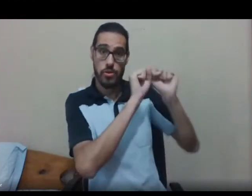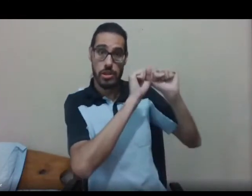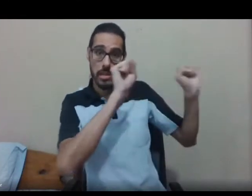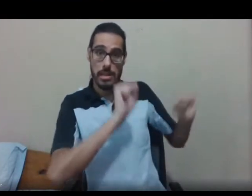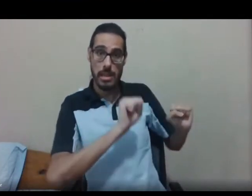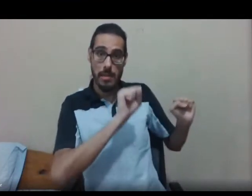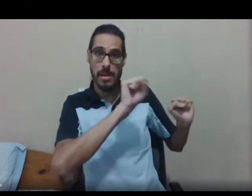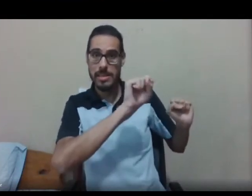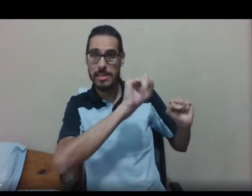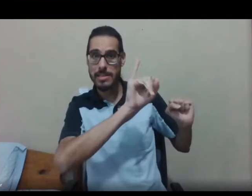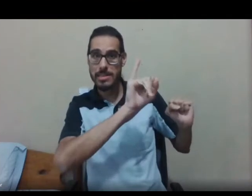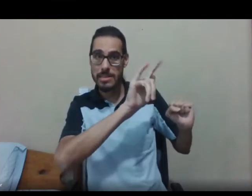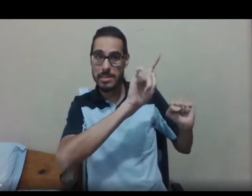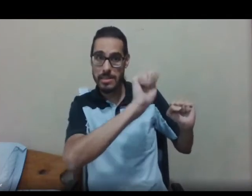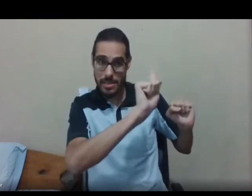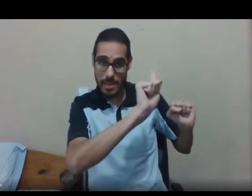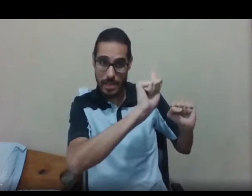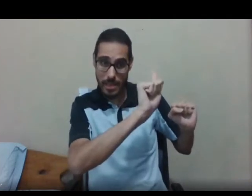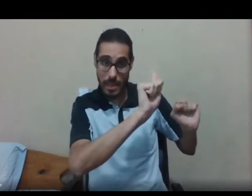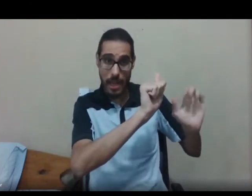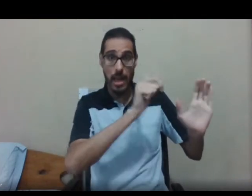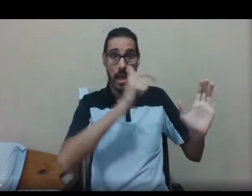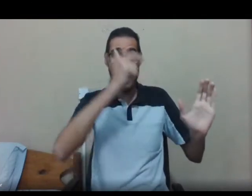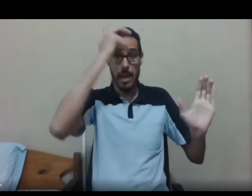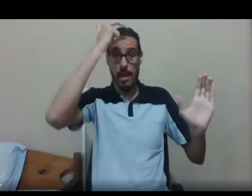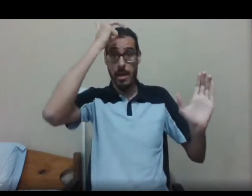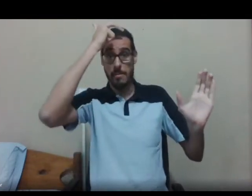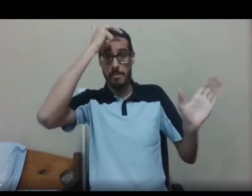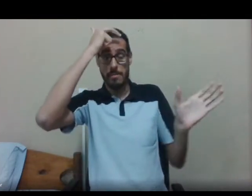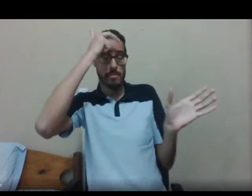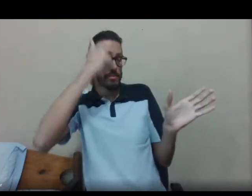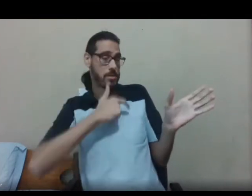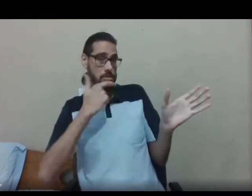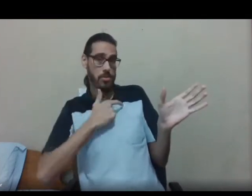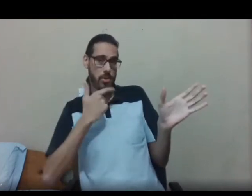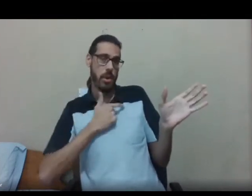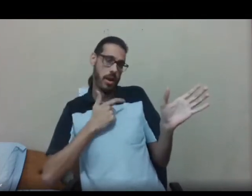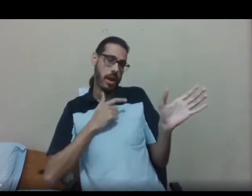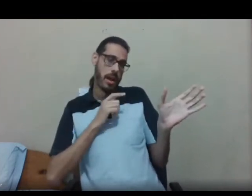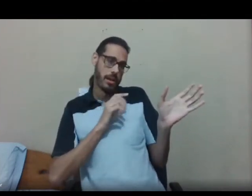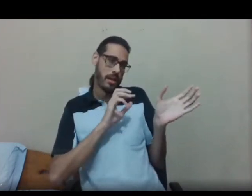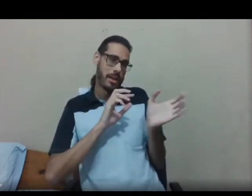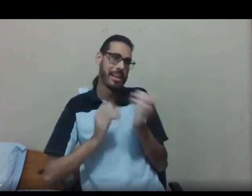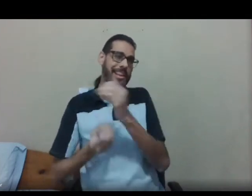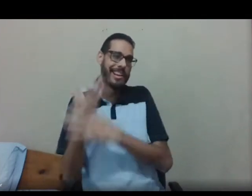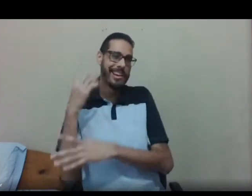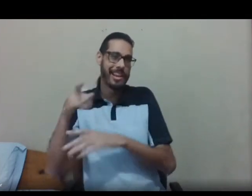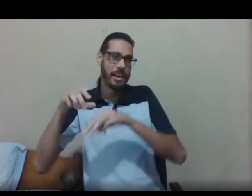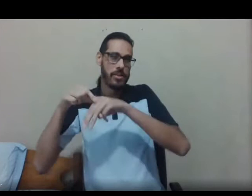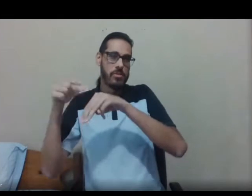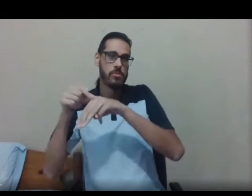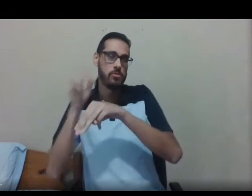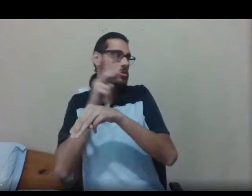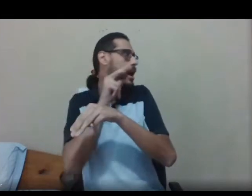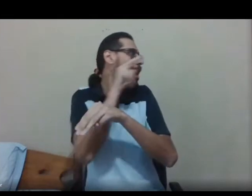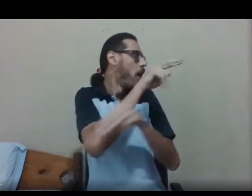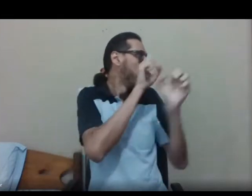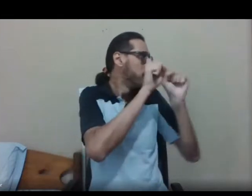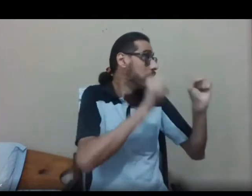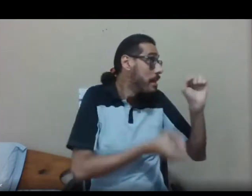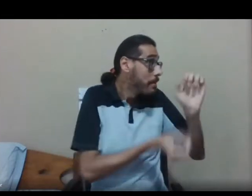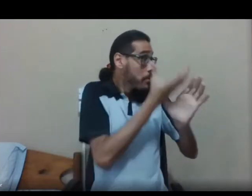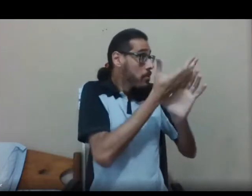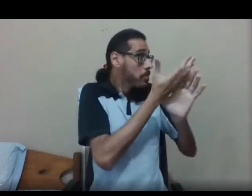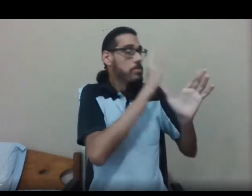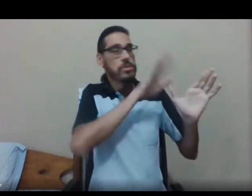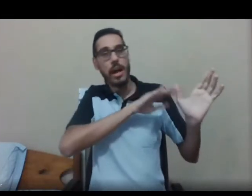um... Oi? Perdão se eu te interrompi um minutinho, é que a gente conseguiu colocar no streaming, o Fábio está